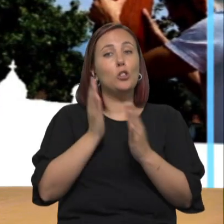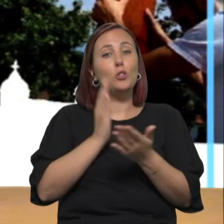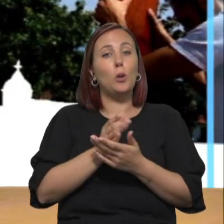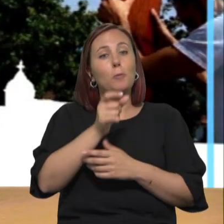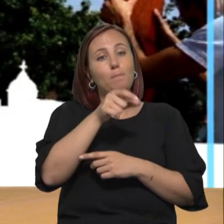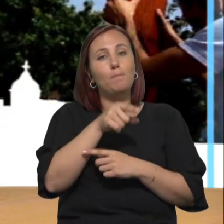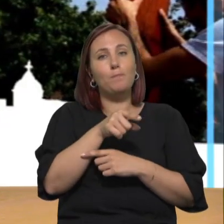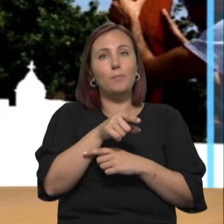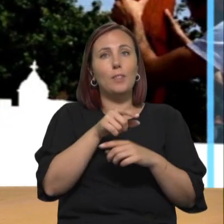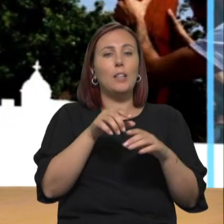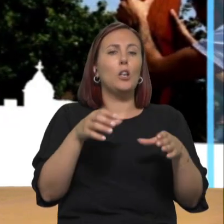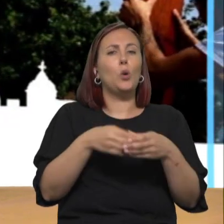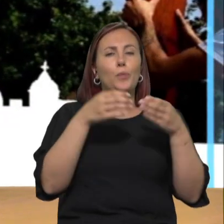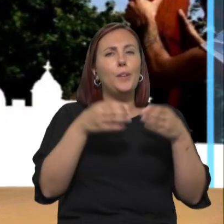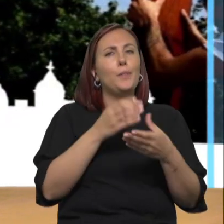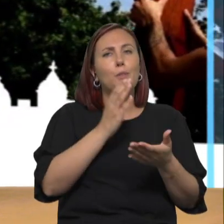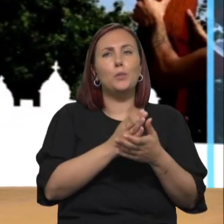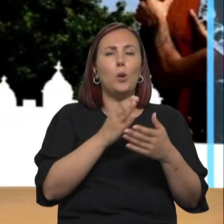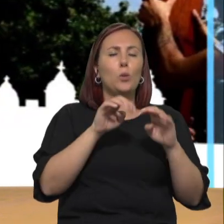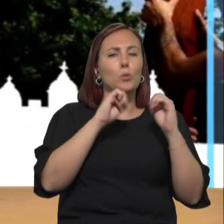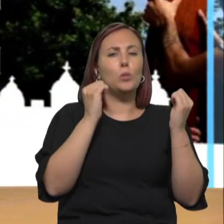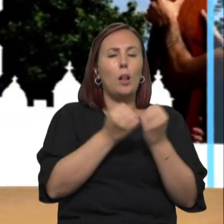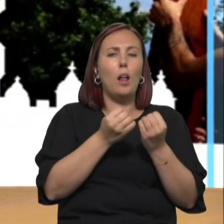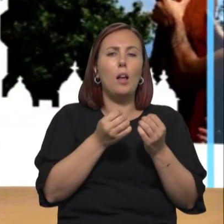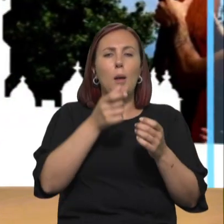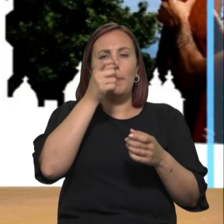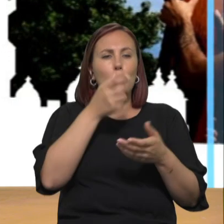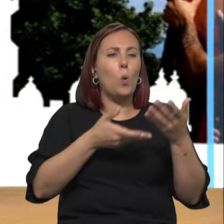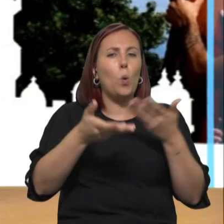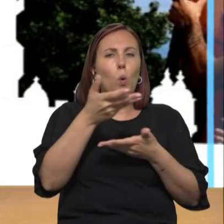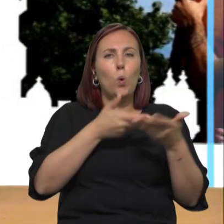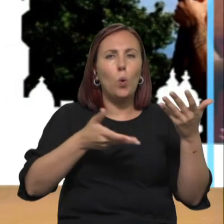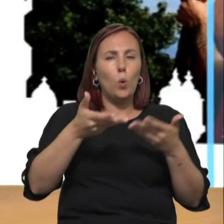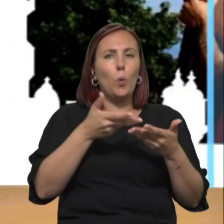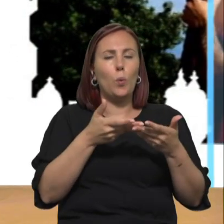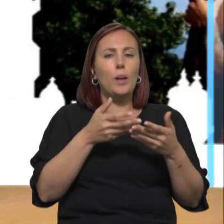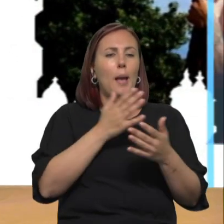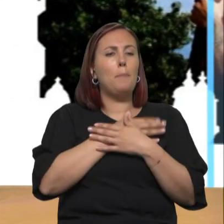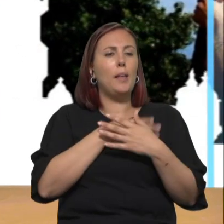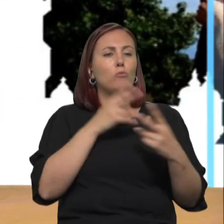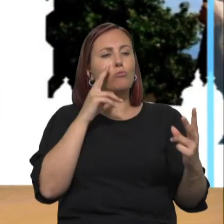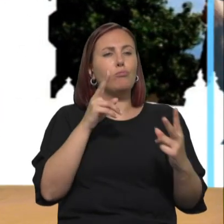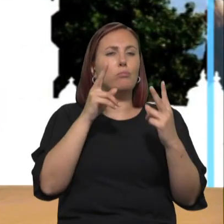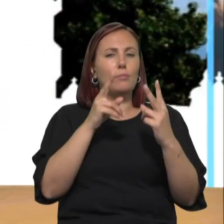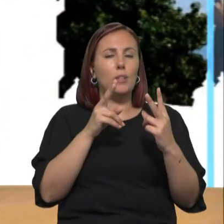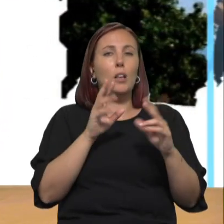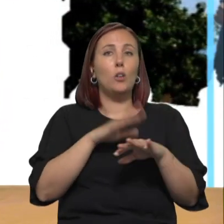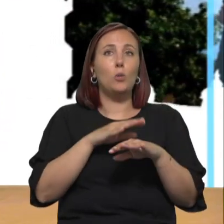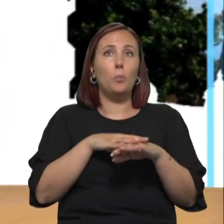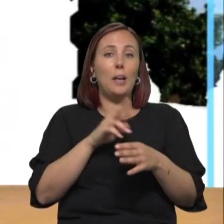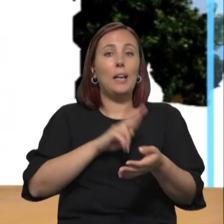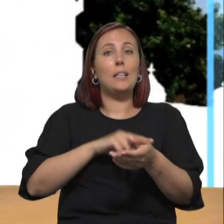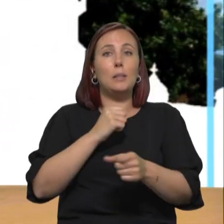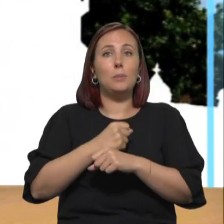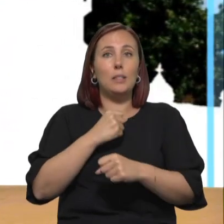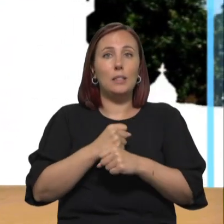A sociabilização, o estar pessoas com pessoas, encontrar bons amigos, etc. Porque em termos de ritmo de trabalho